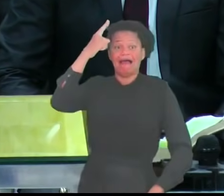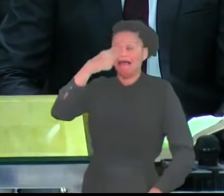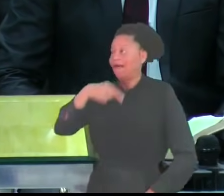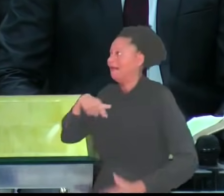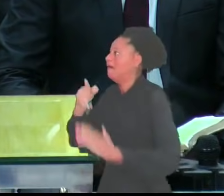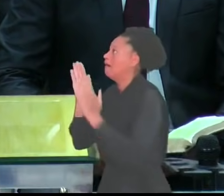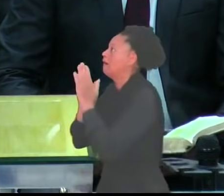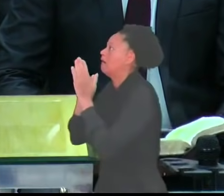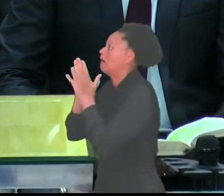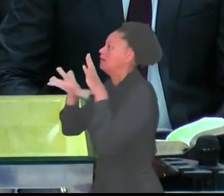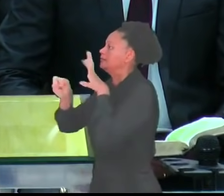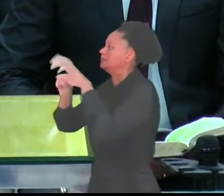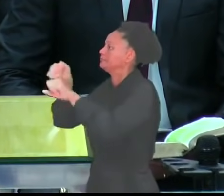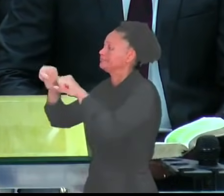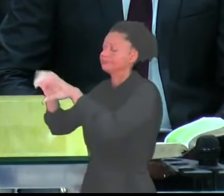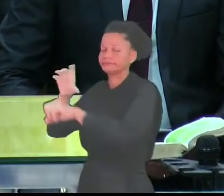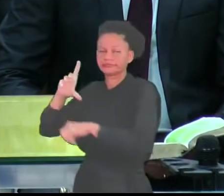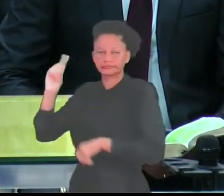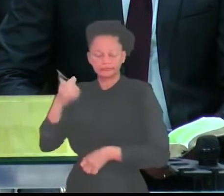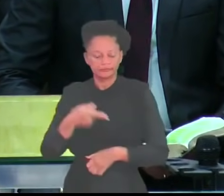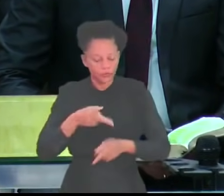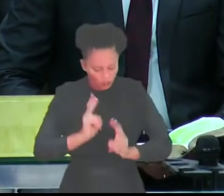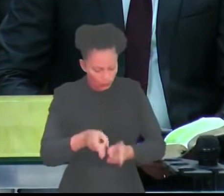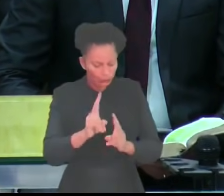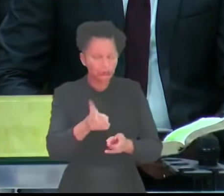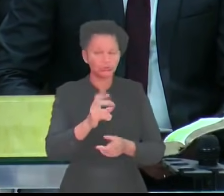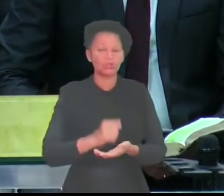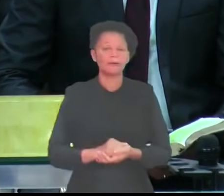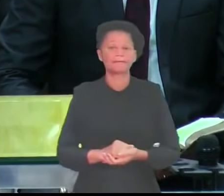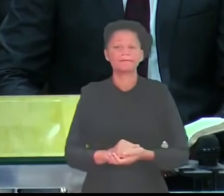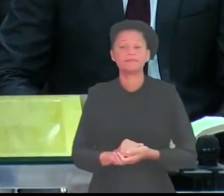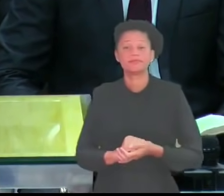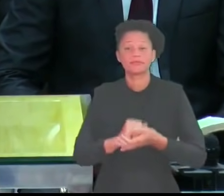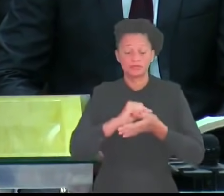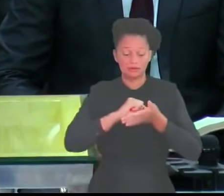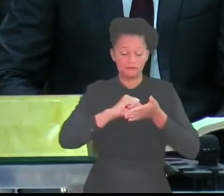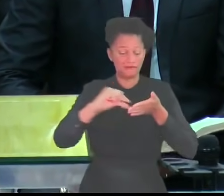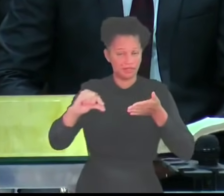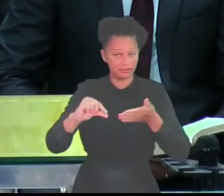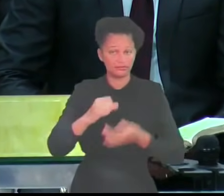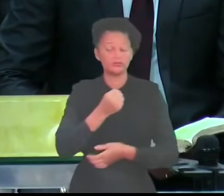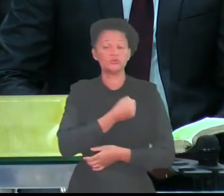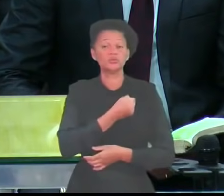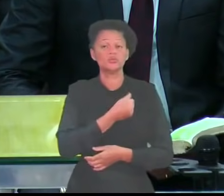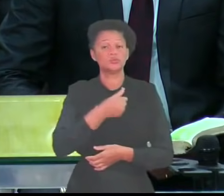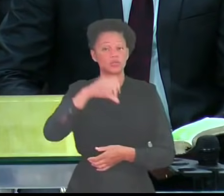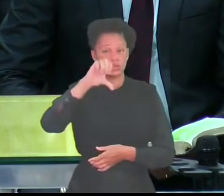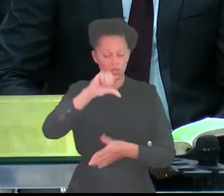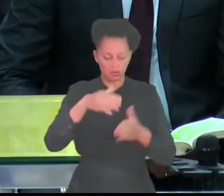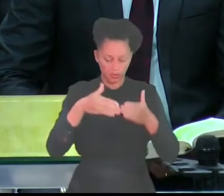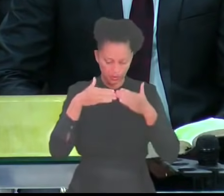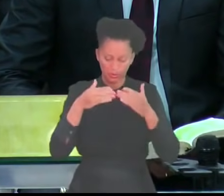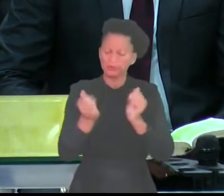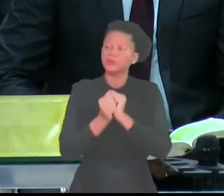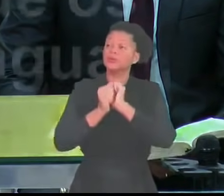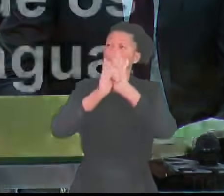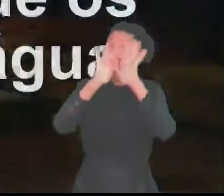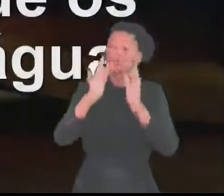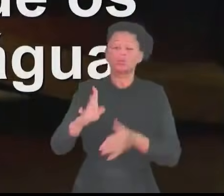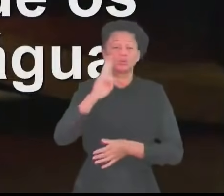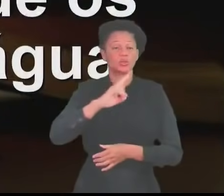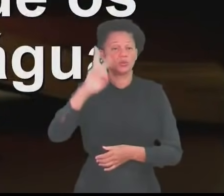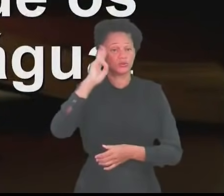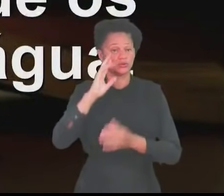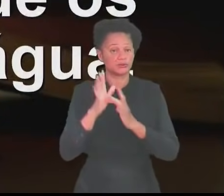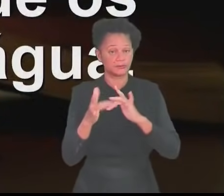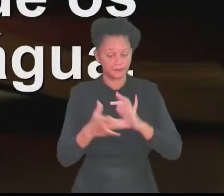Vamos ver isso mais adiante. Glória a Deus. Versículo de número 9, por gentileza. Glória o nome do Senhor